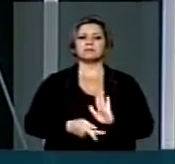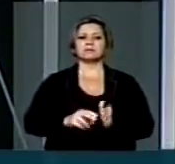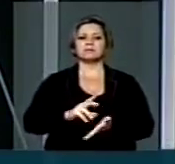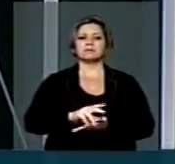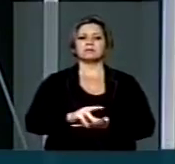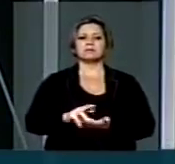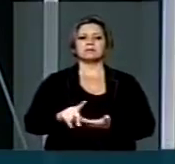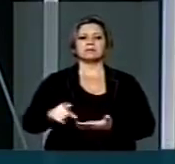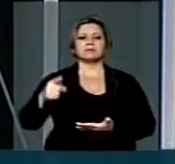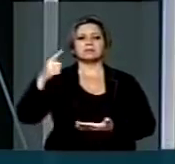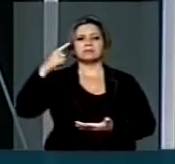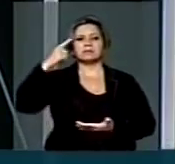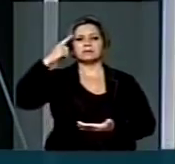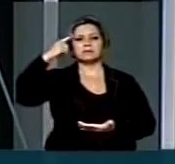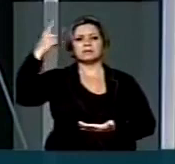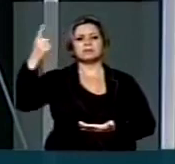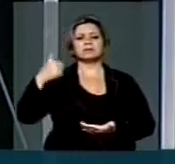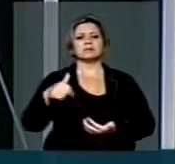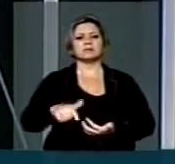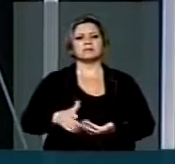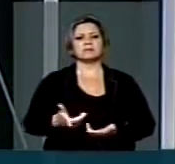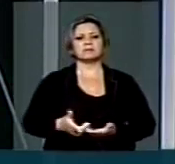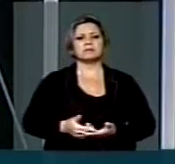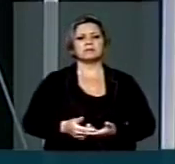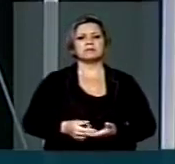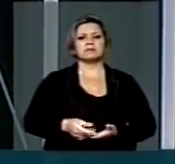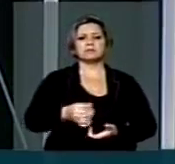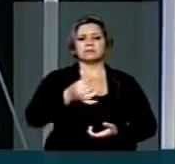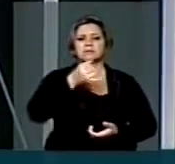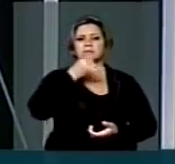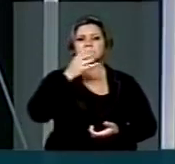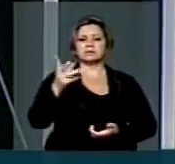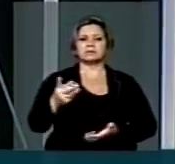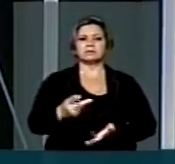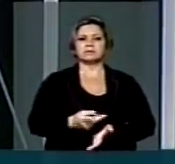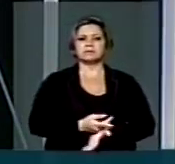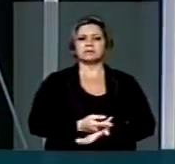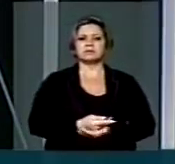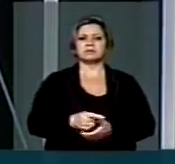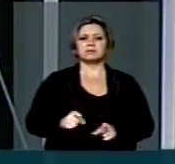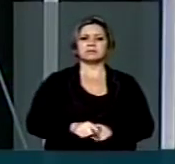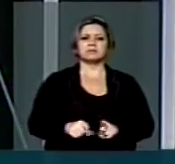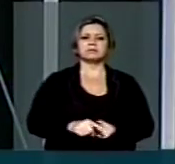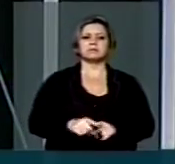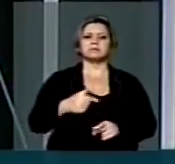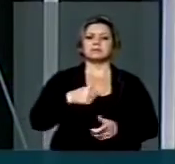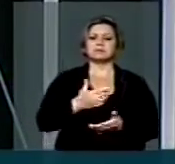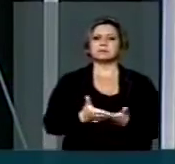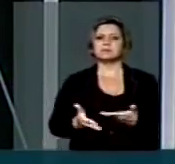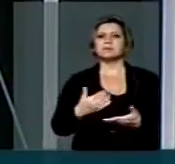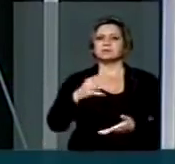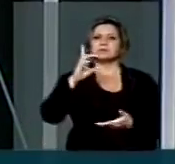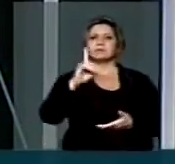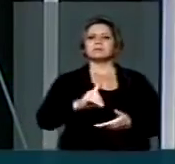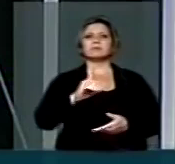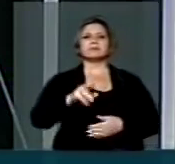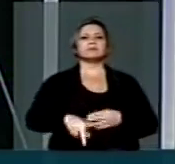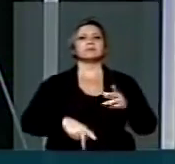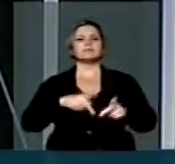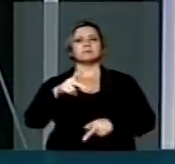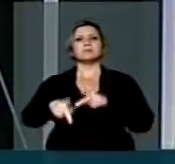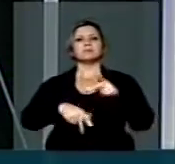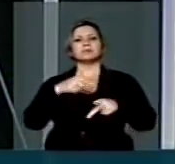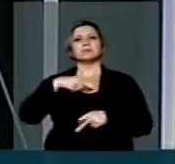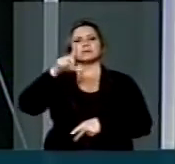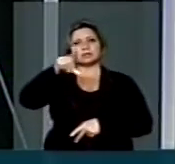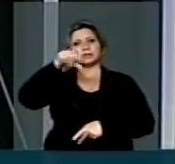ideias, tantos debates por serem feitos aqui e, lamentavelmente, nós estamos abrindo mão dessa função que a população nos